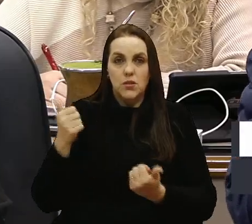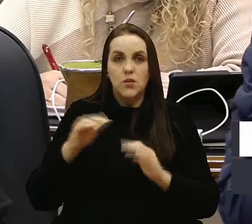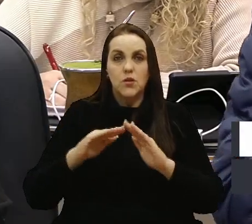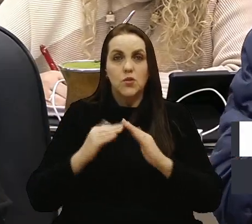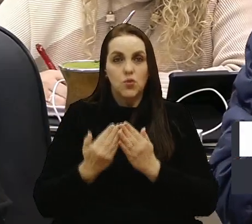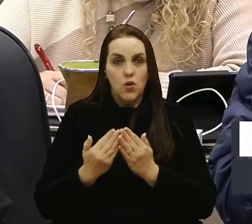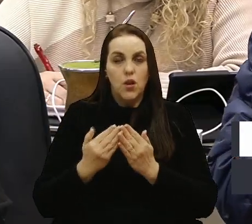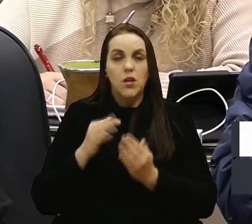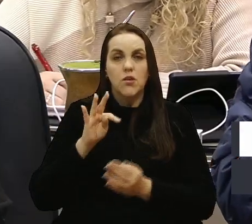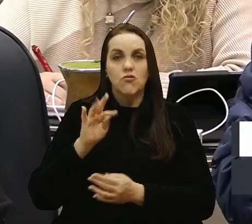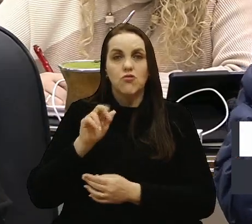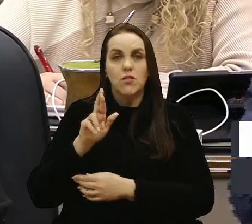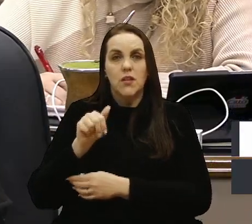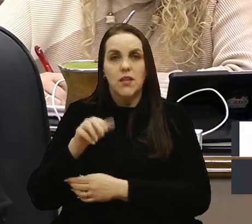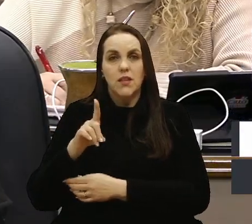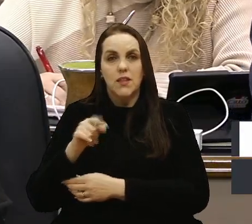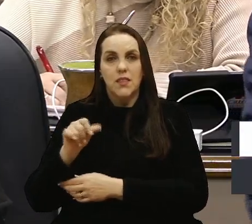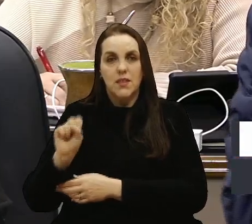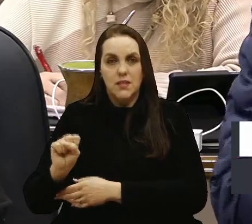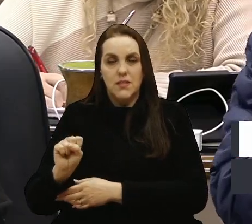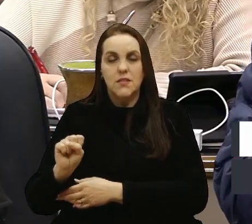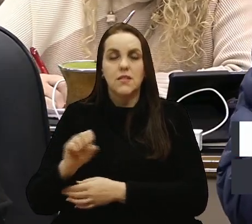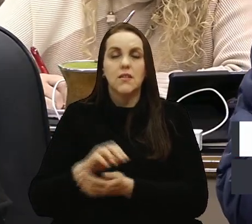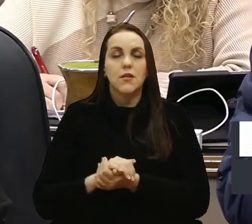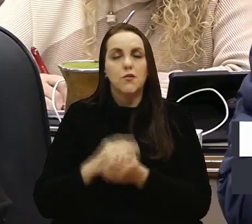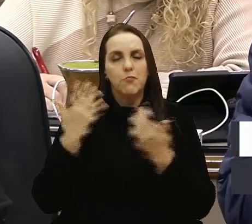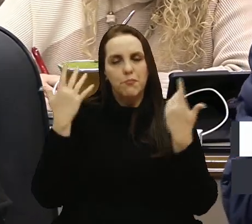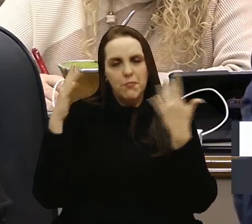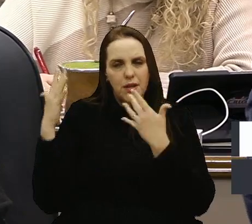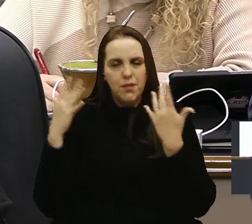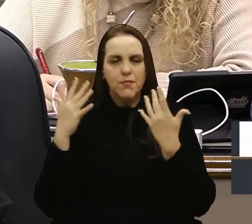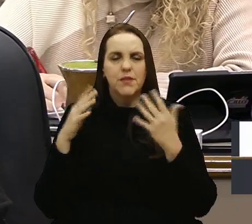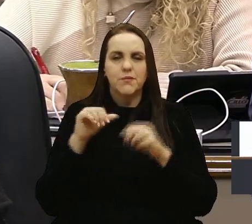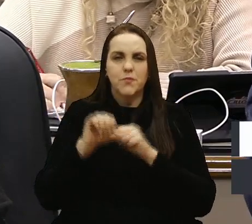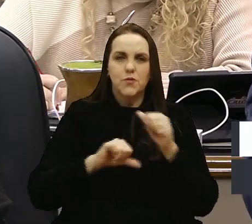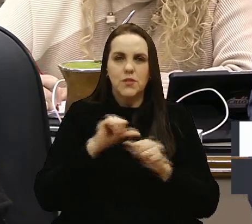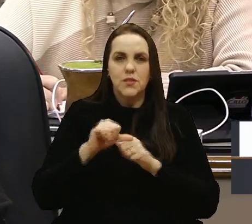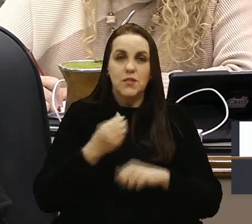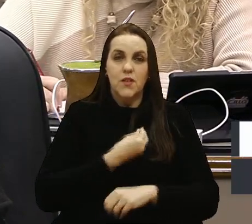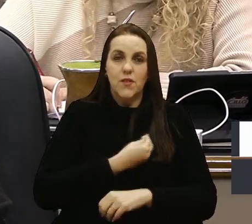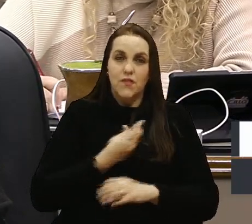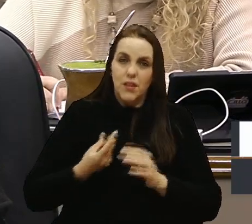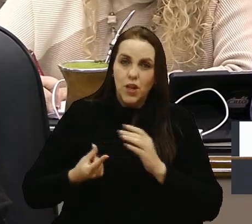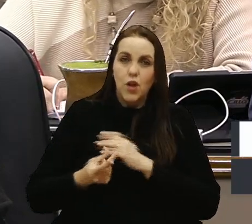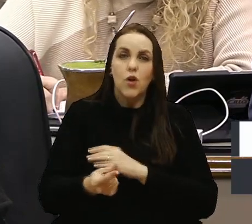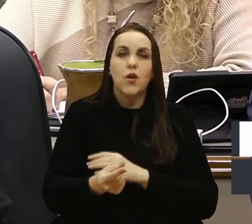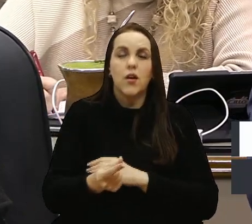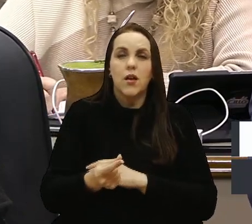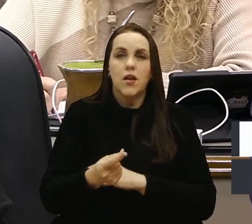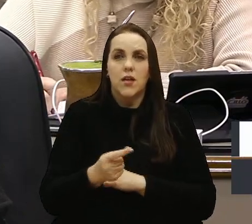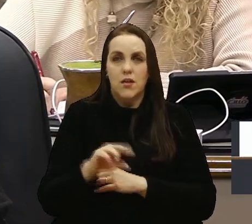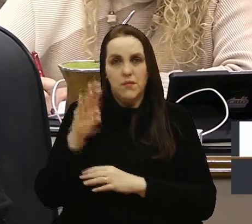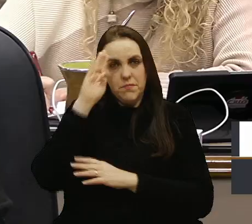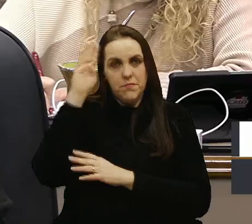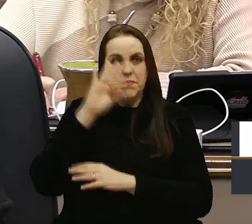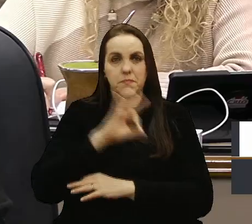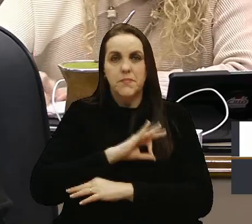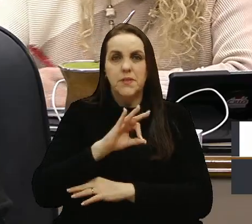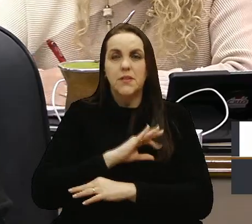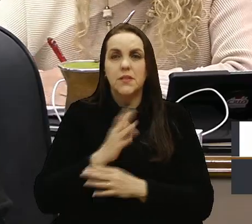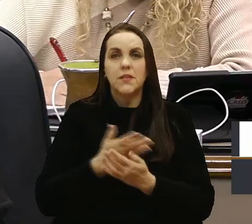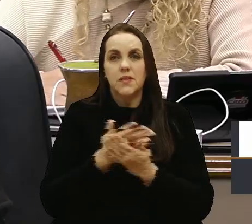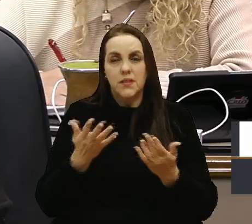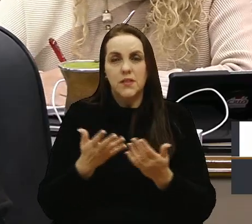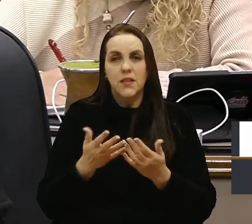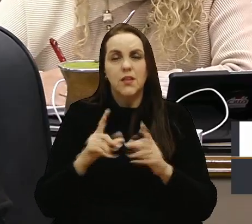Tiradentes da Brigada Militar. Então, parabéns pelas mudanças, né, e vida longa à Brigada Militar, com a diminuição aí dos números e dos índices